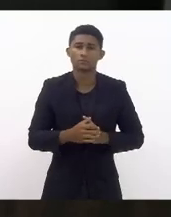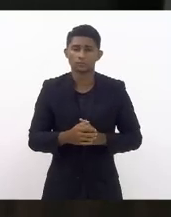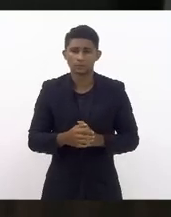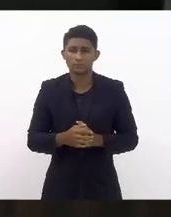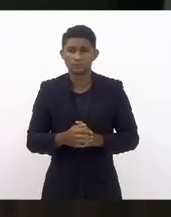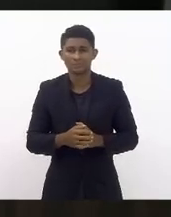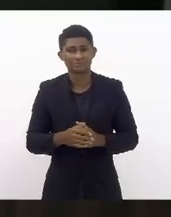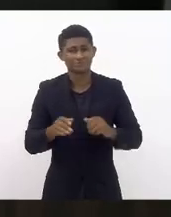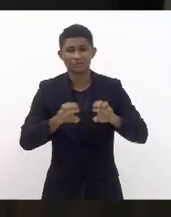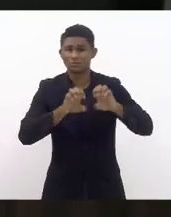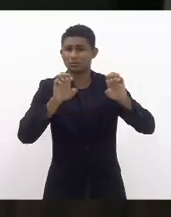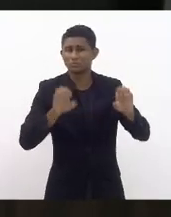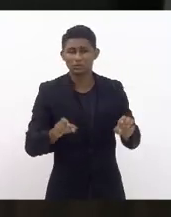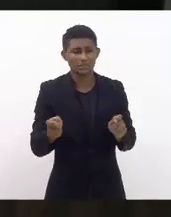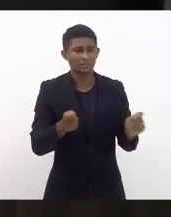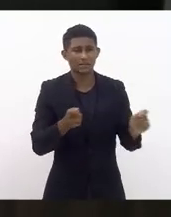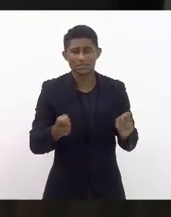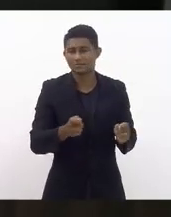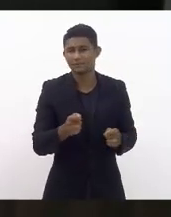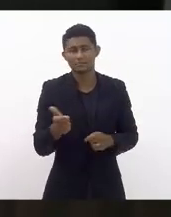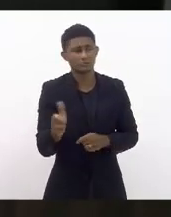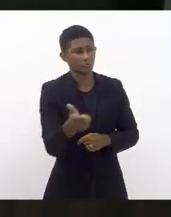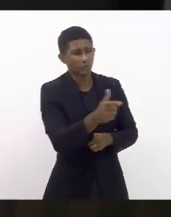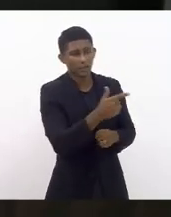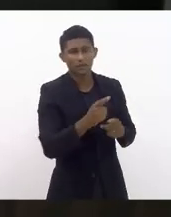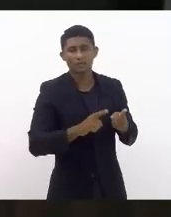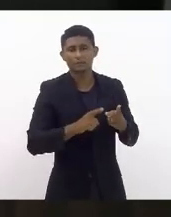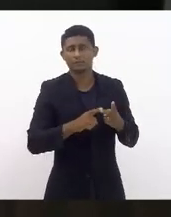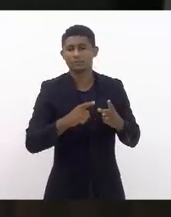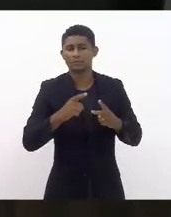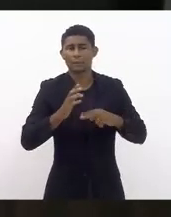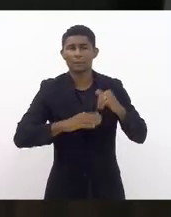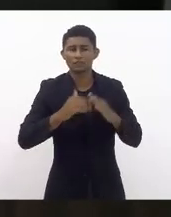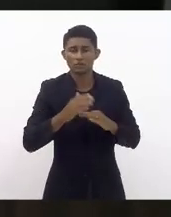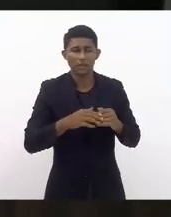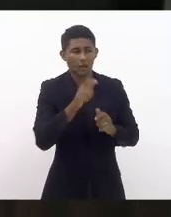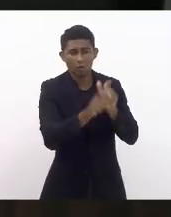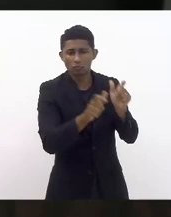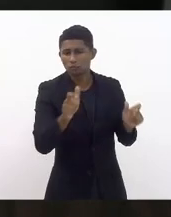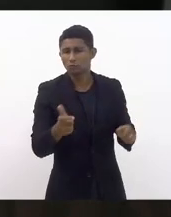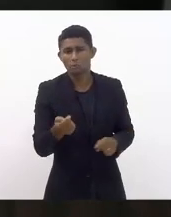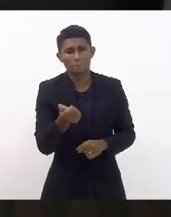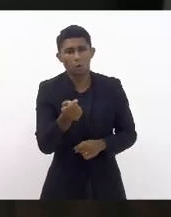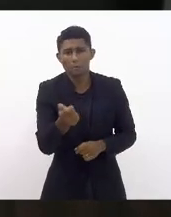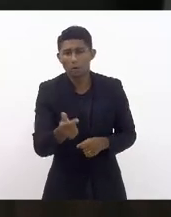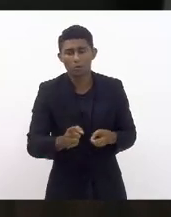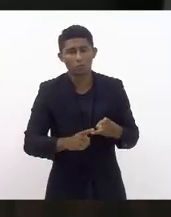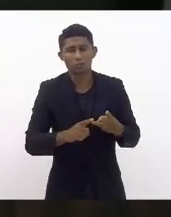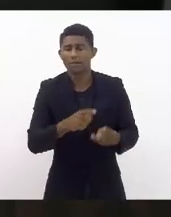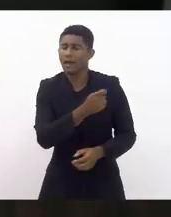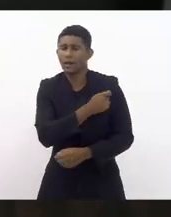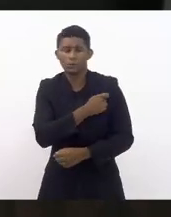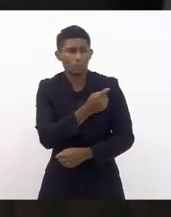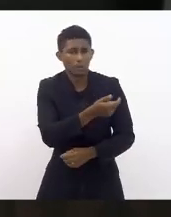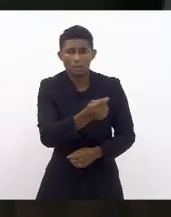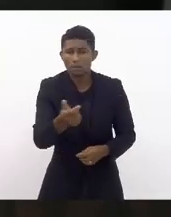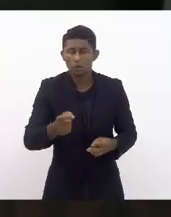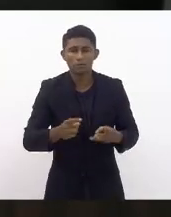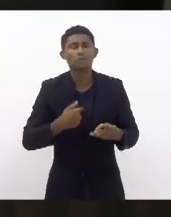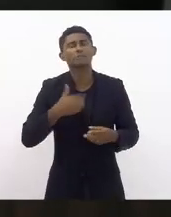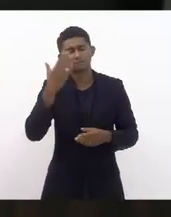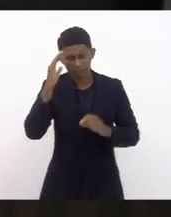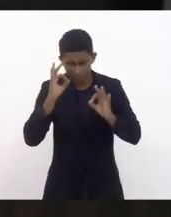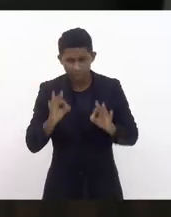não tem estrutura administrativa, poucos profissionais, poucos cursos, poucos alunos. Então reconheço que os dois lados estão